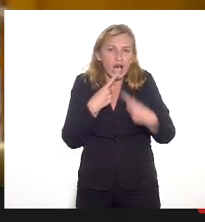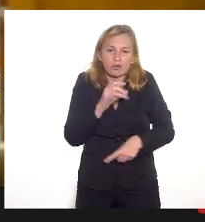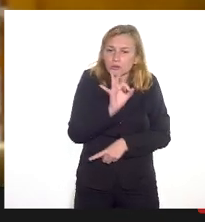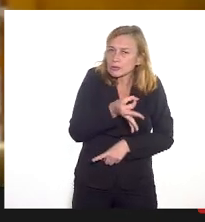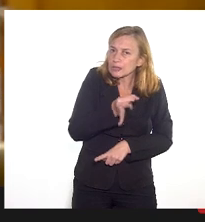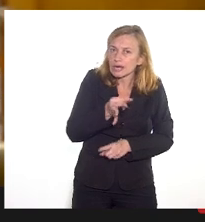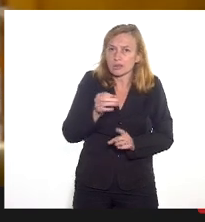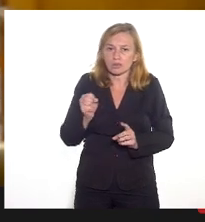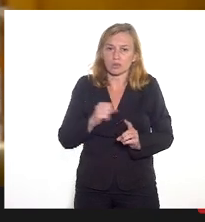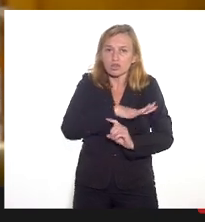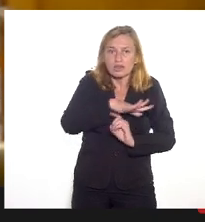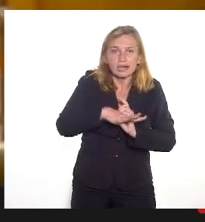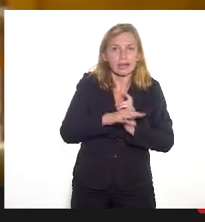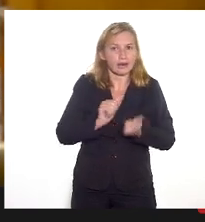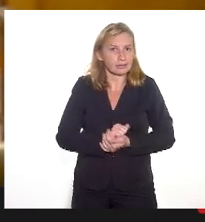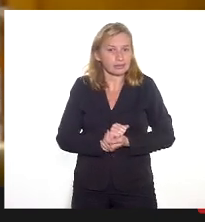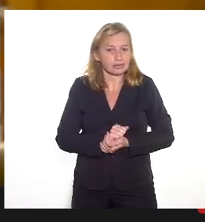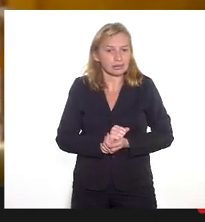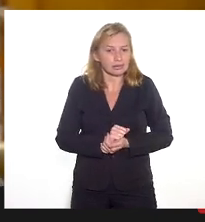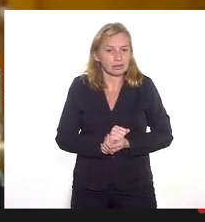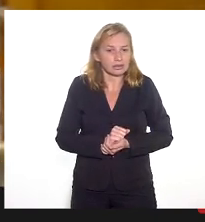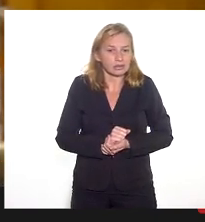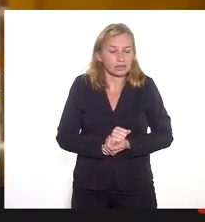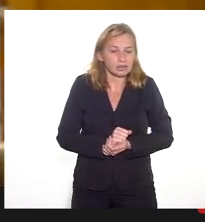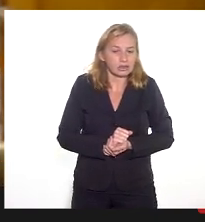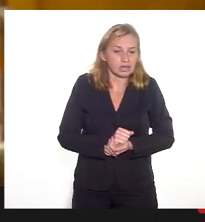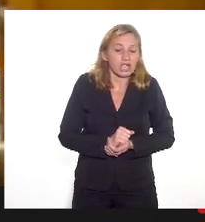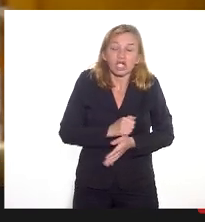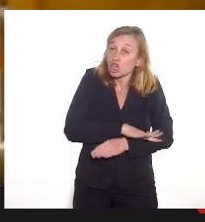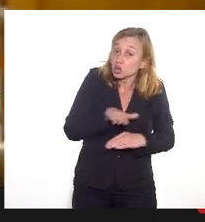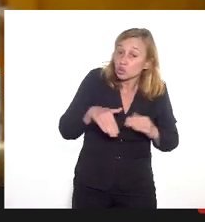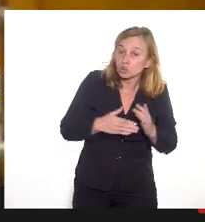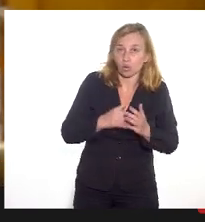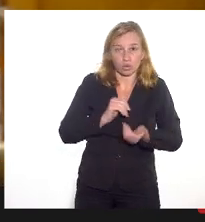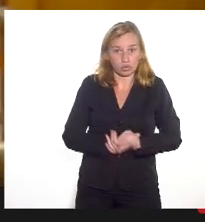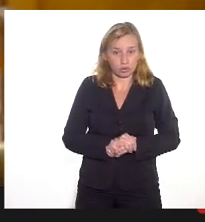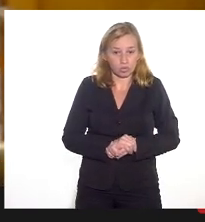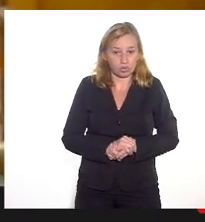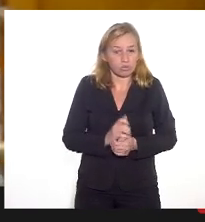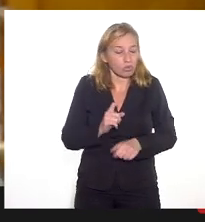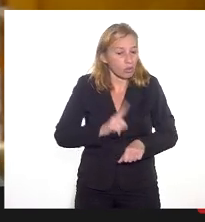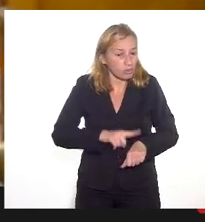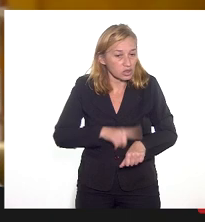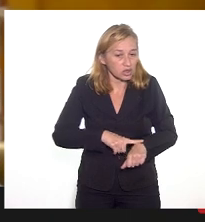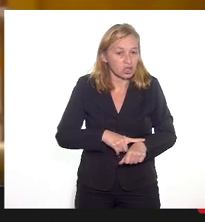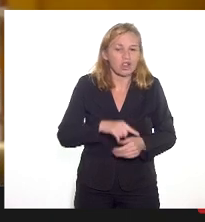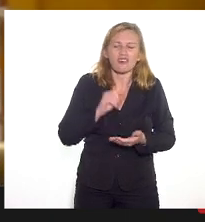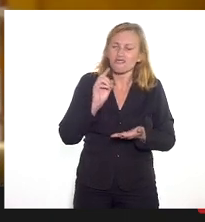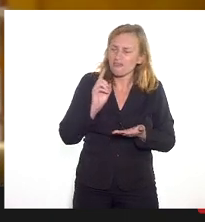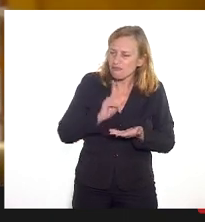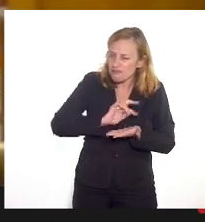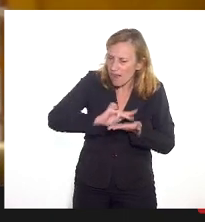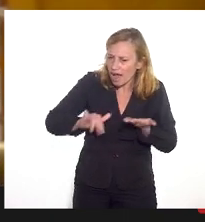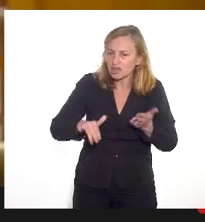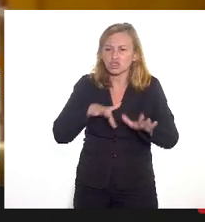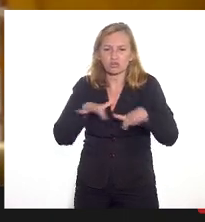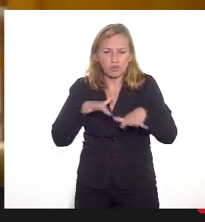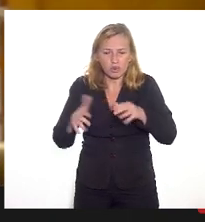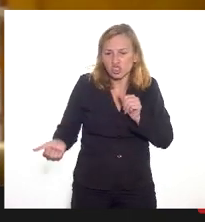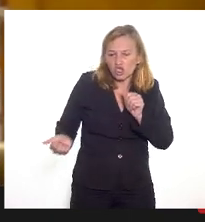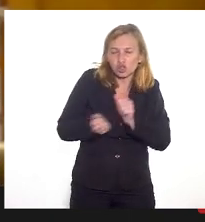permanente com a sociedade civil. E a sociedade civil em toda a sua amplitude, porque a gente, na falta, muitos movimentos participarem